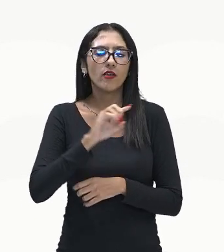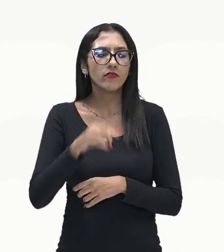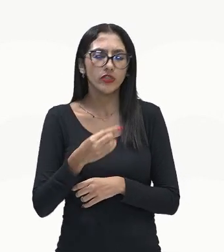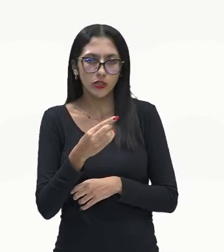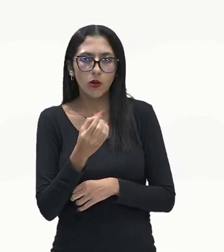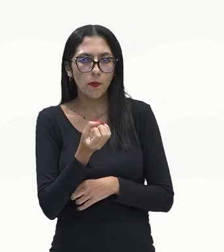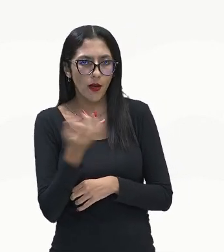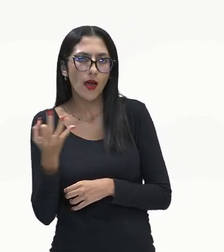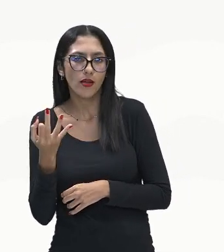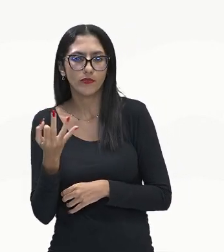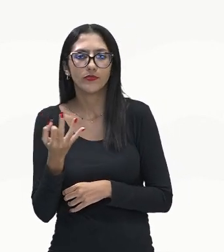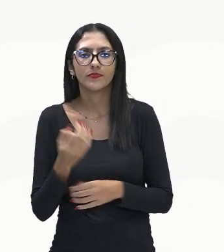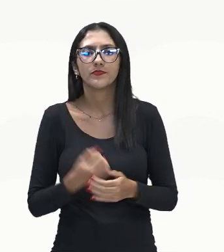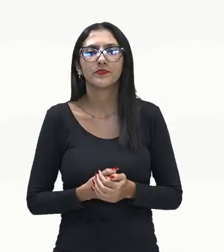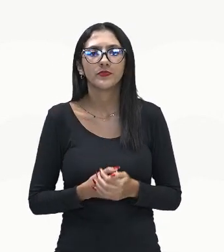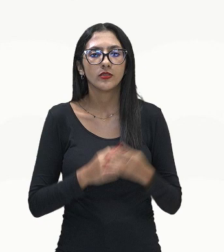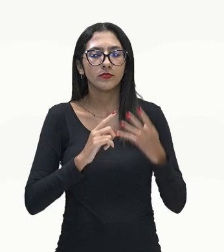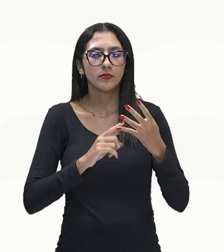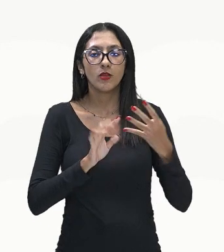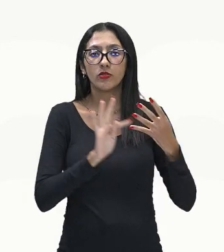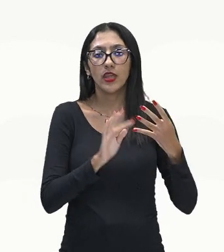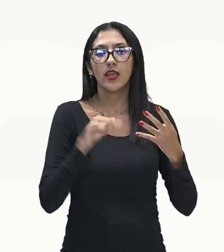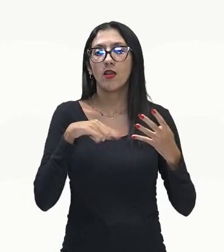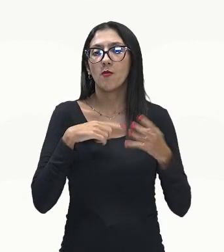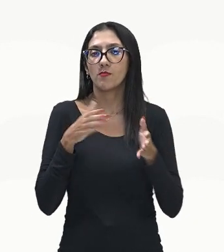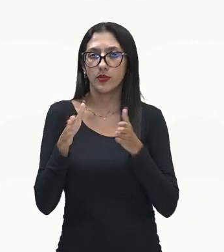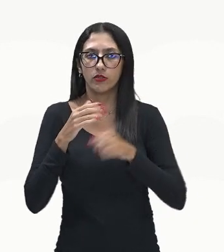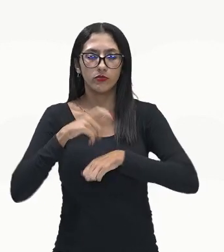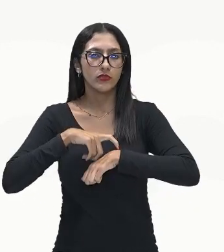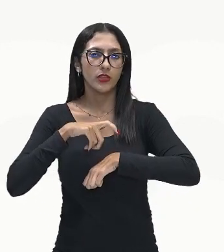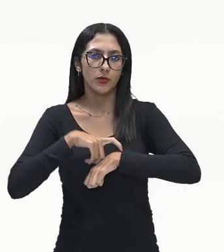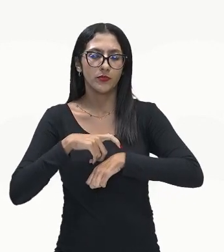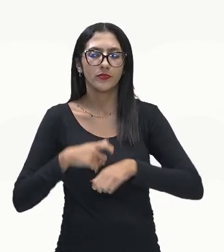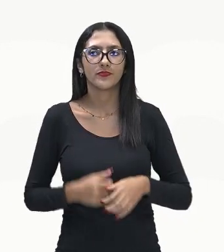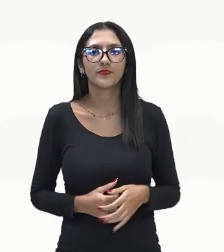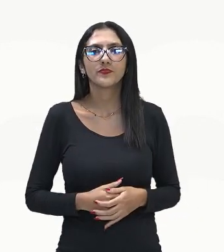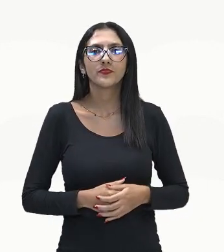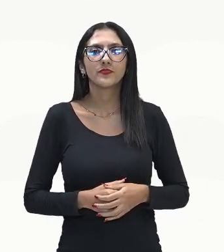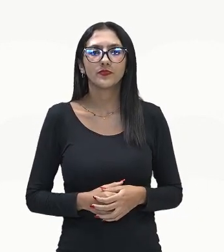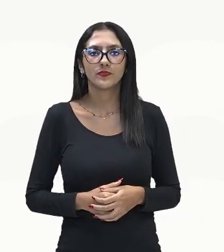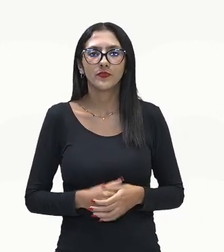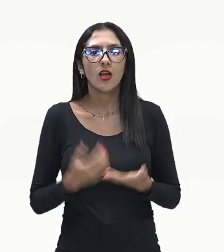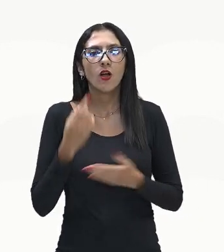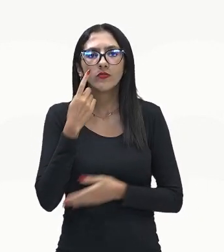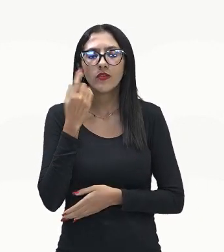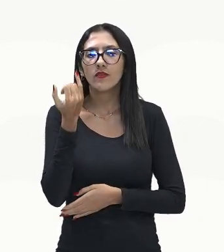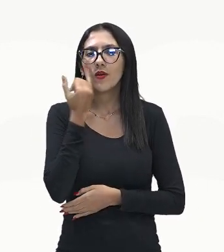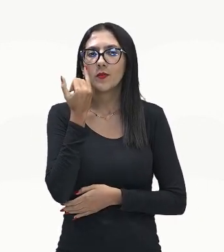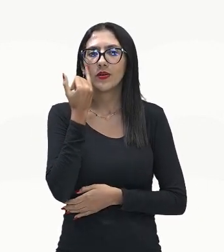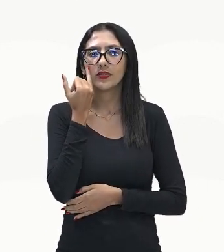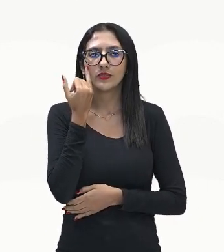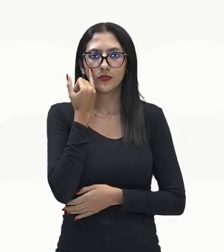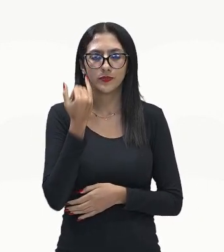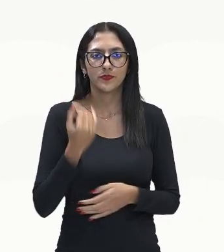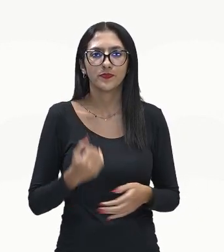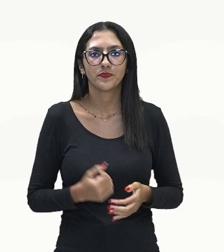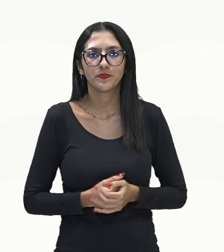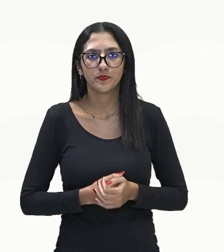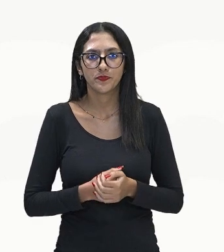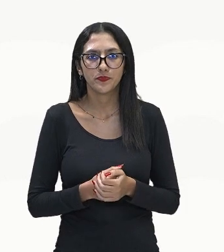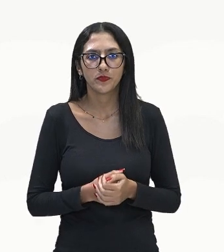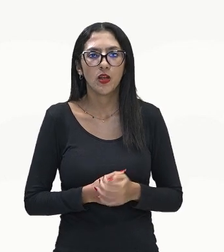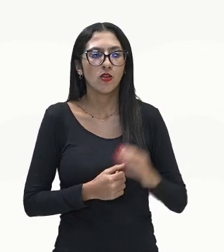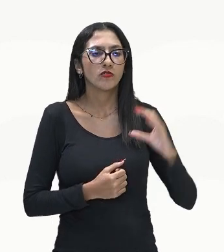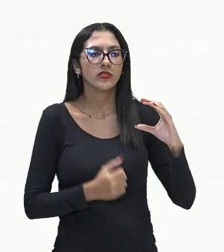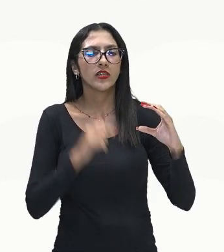período de tempo aí, o período de tempo do empréstimo, tá? Vamos agora observar os nossos dados, tá? O nosso capital,